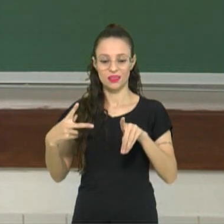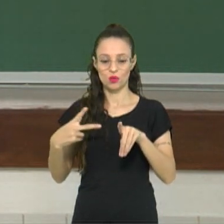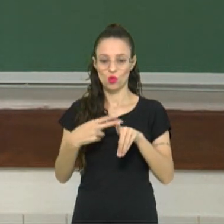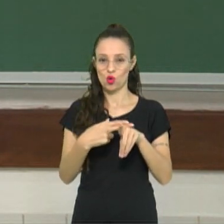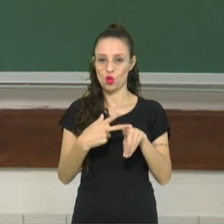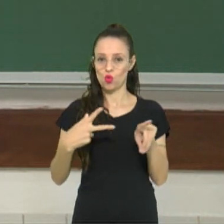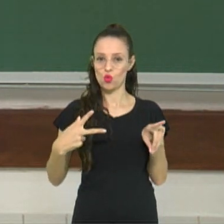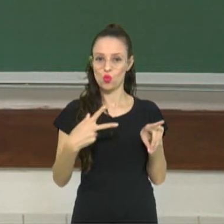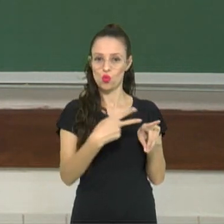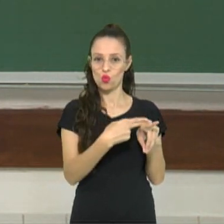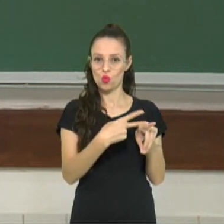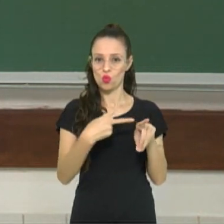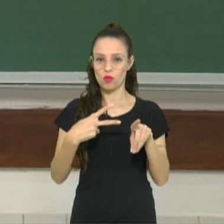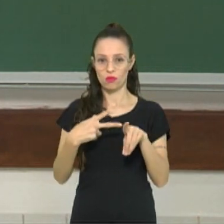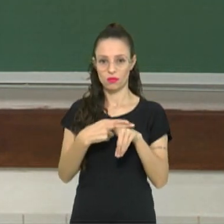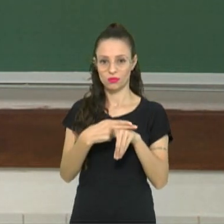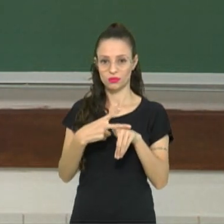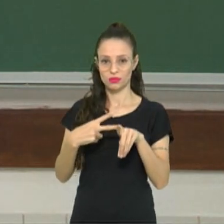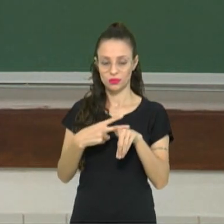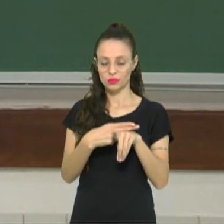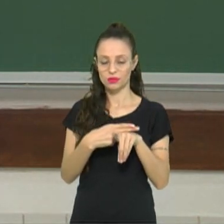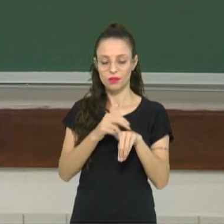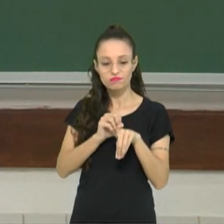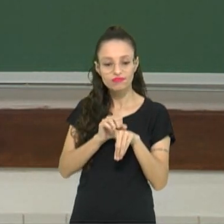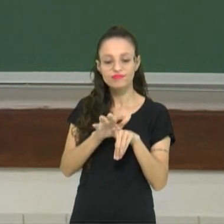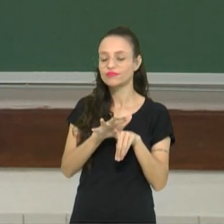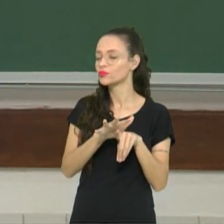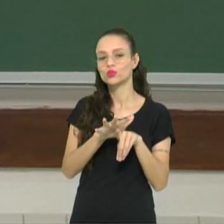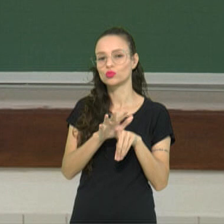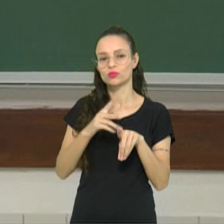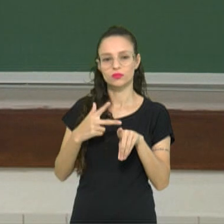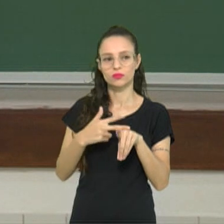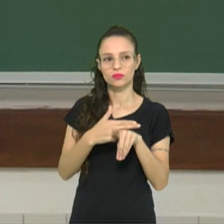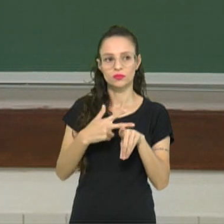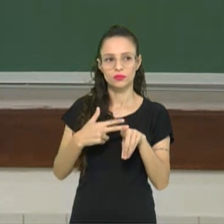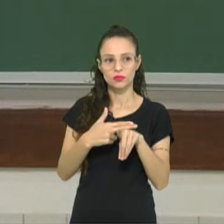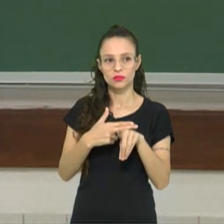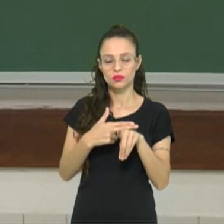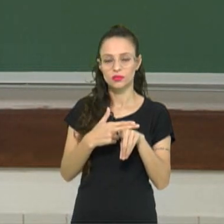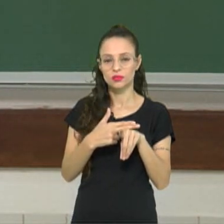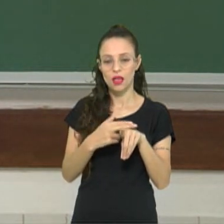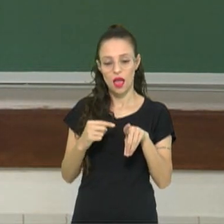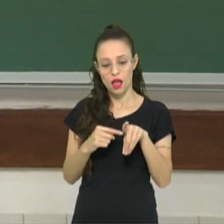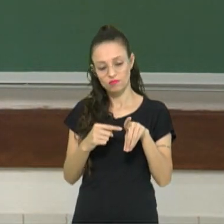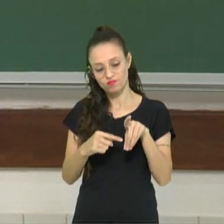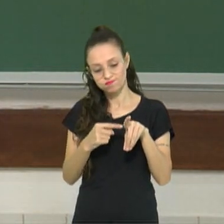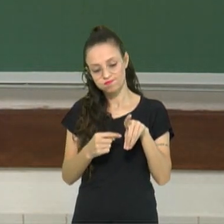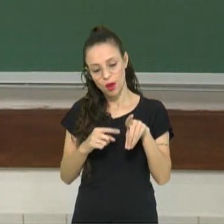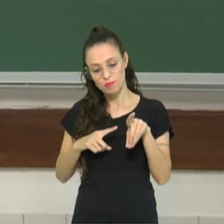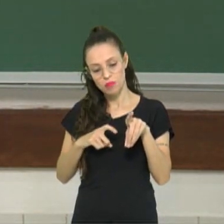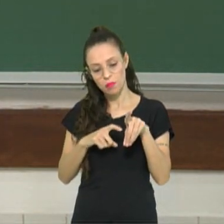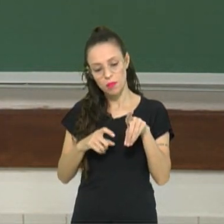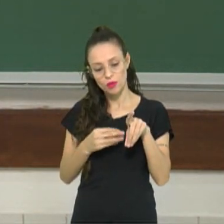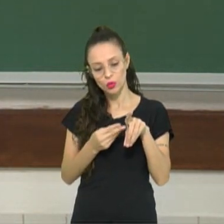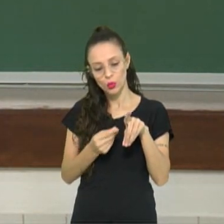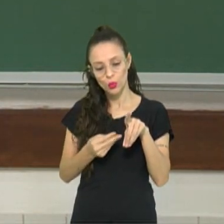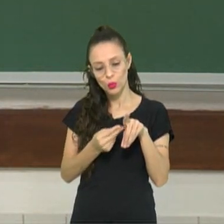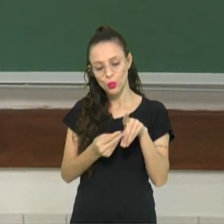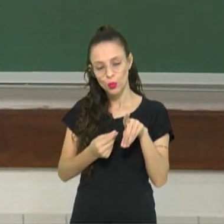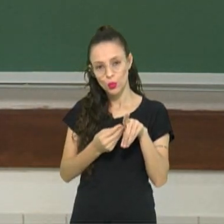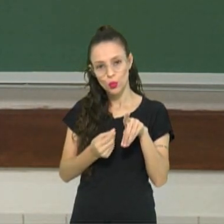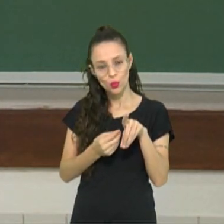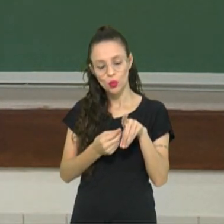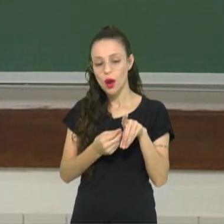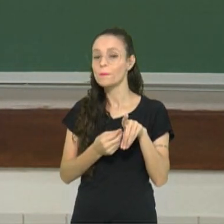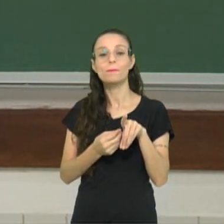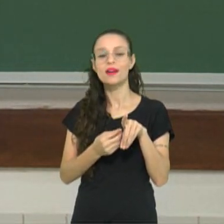que levaria esse espermatozoide lá para cima, faz com que o corpo vai produzir, as glândulas ali vão produzir líquidos do sêmen